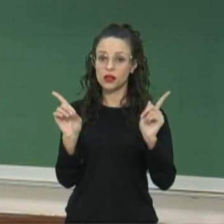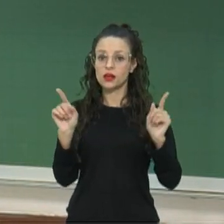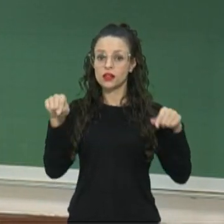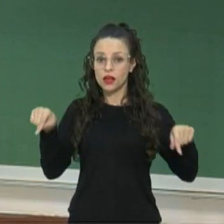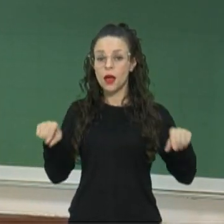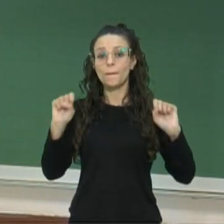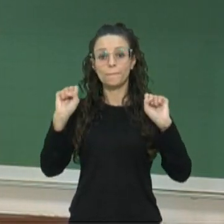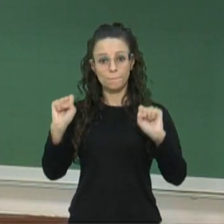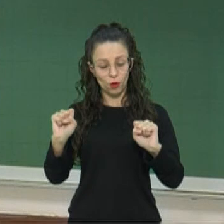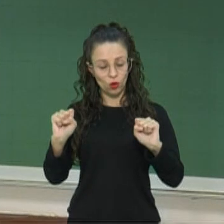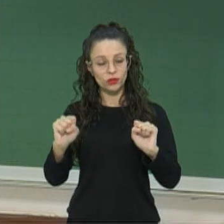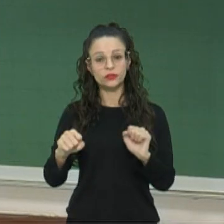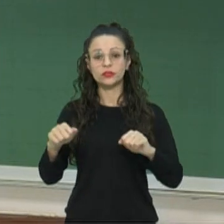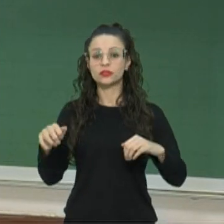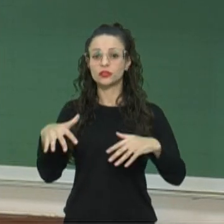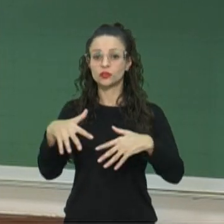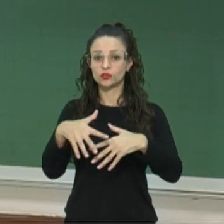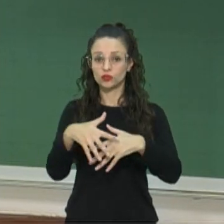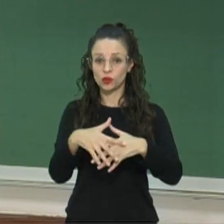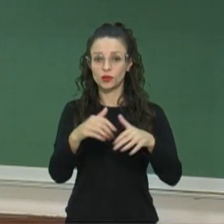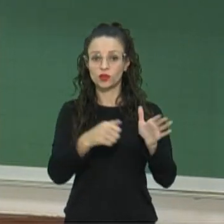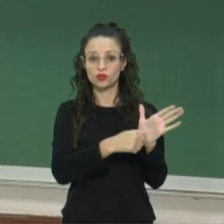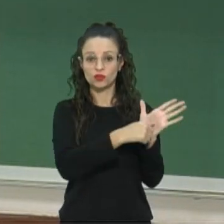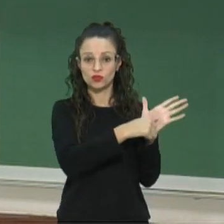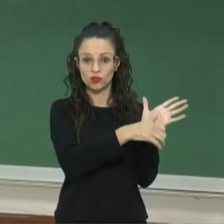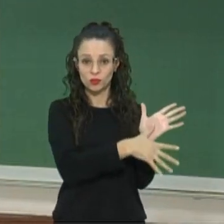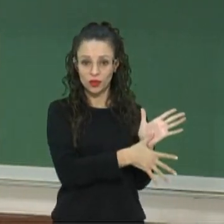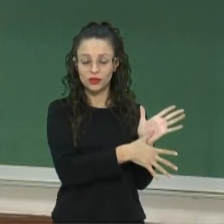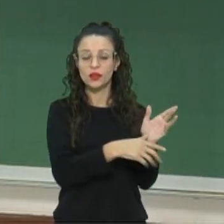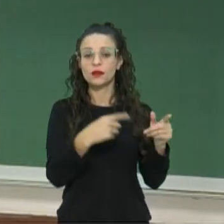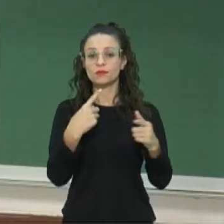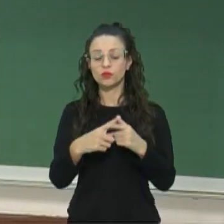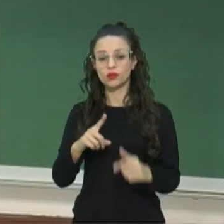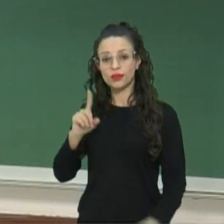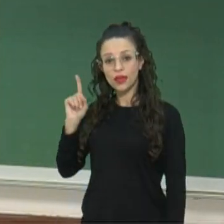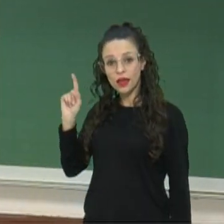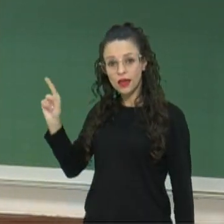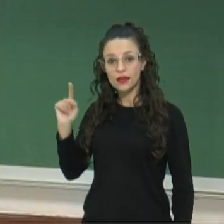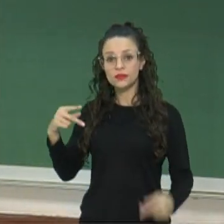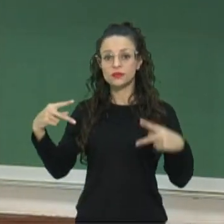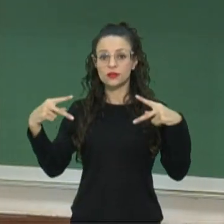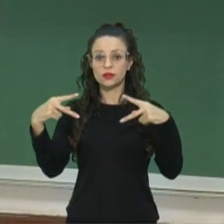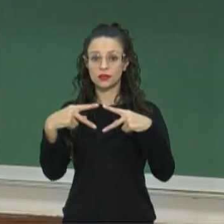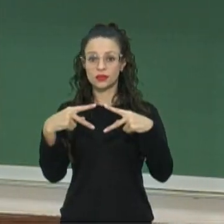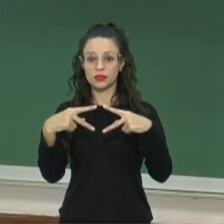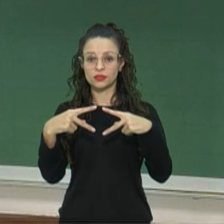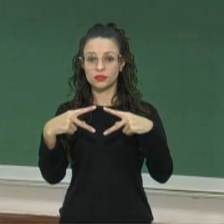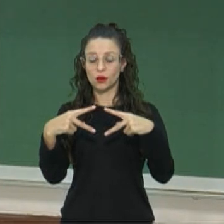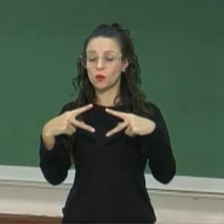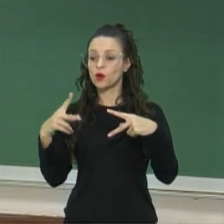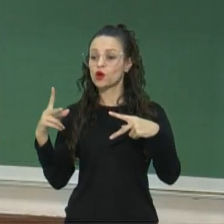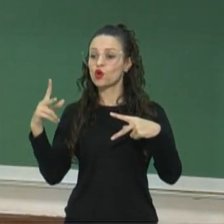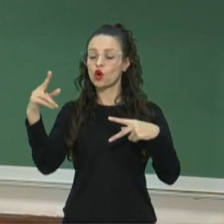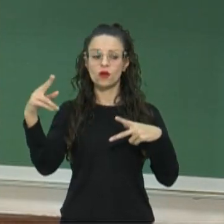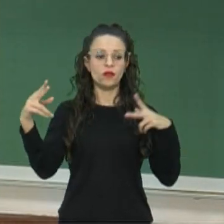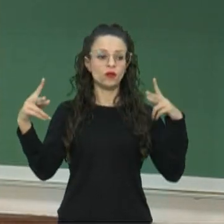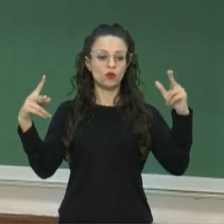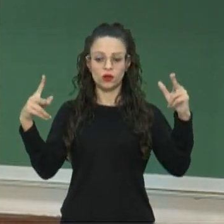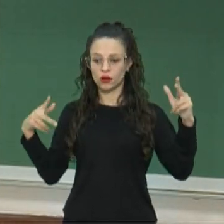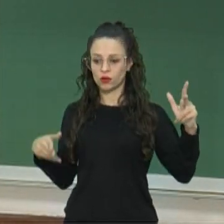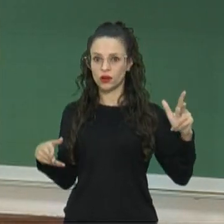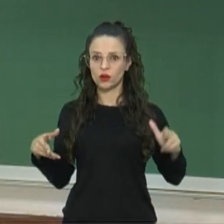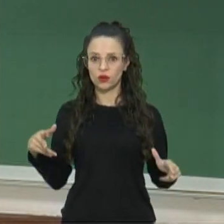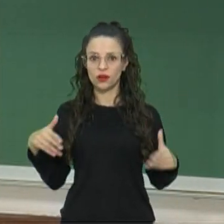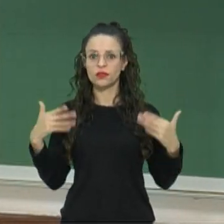a isomeria geométrica, tá? Porque essa dupla ligação, a ligação pi, ela acaba coitando essa